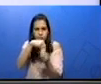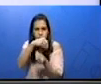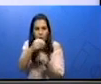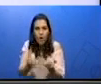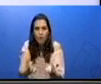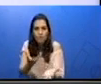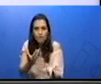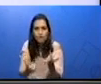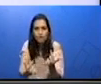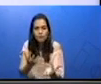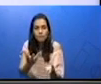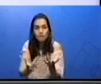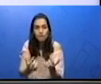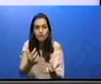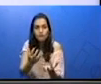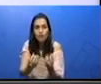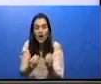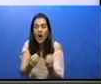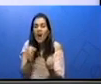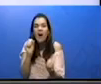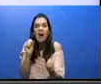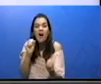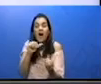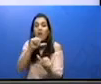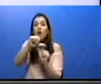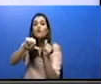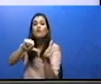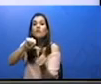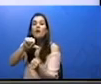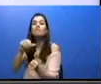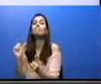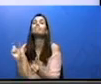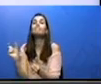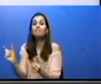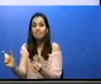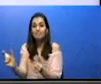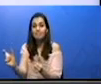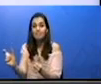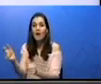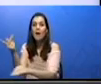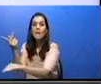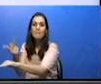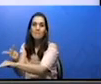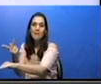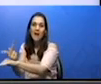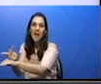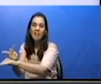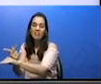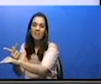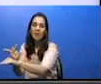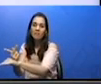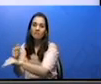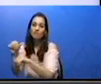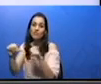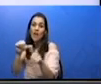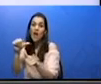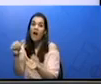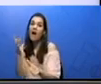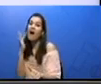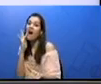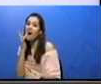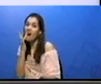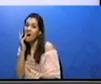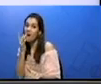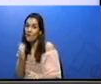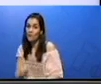né, na mistura, e ela transmutaria, no caso, a prata em ouro. Então essa era a